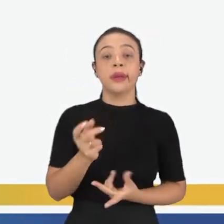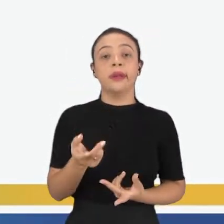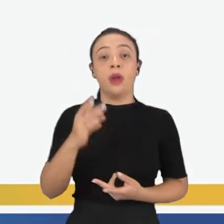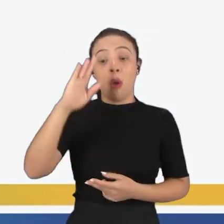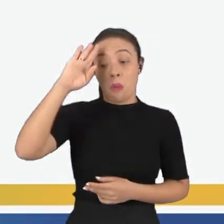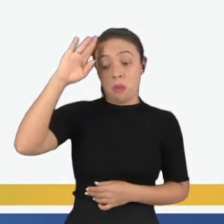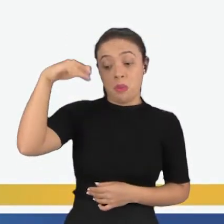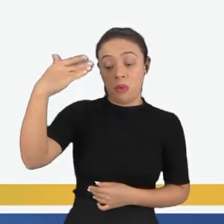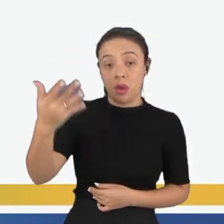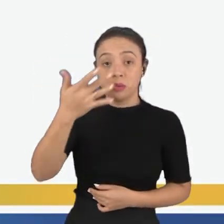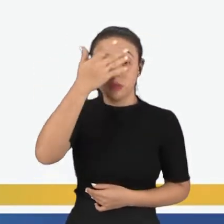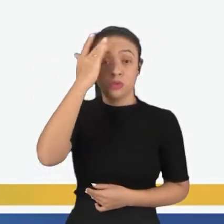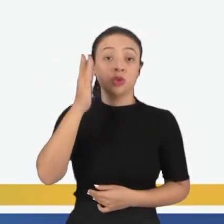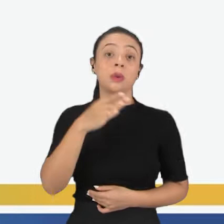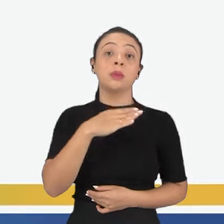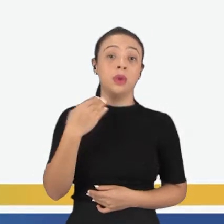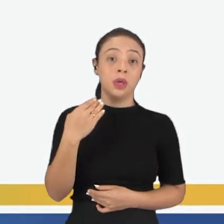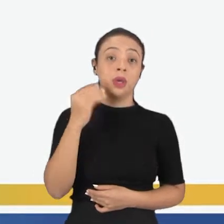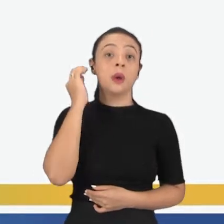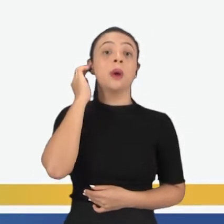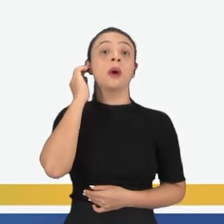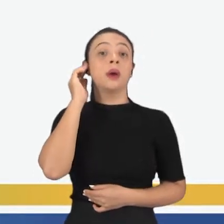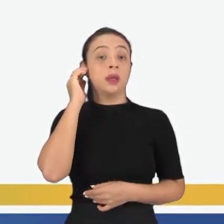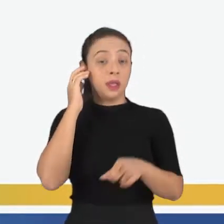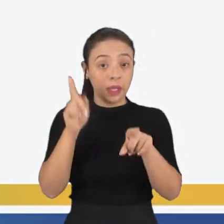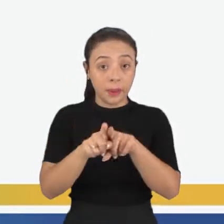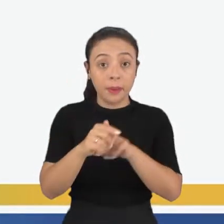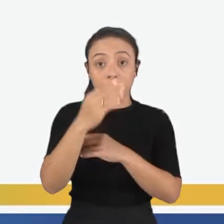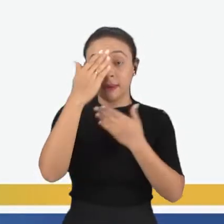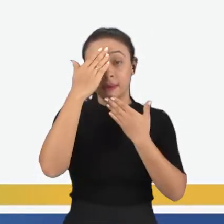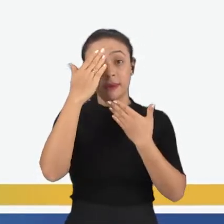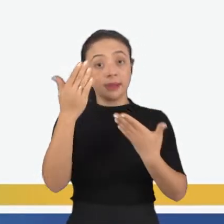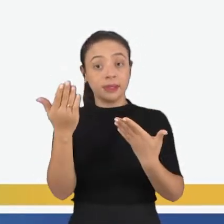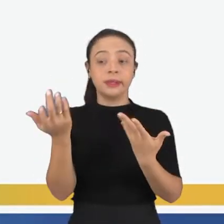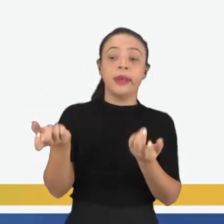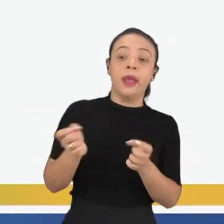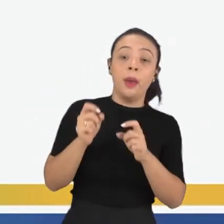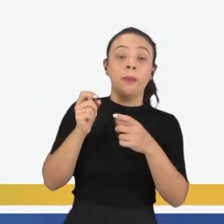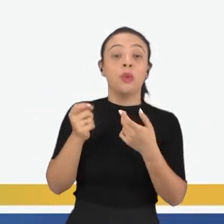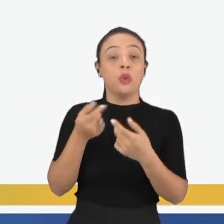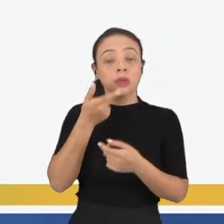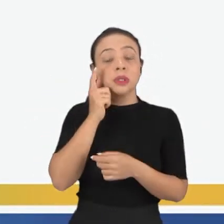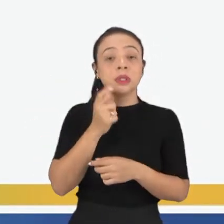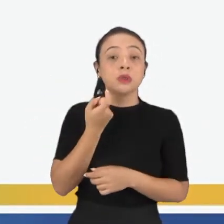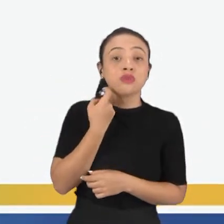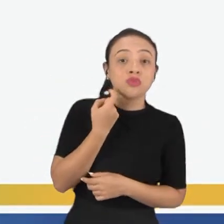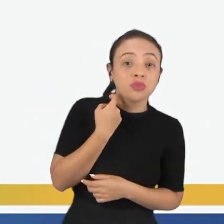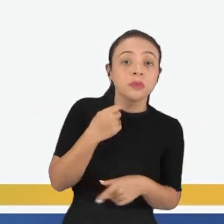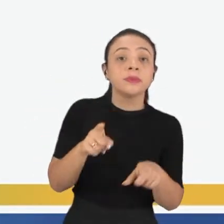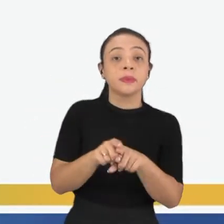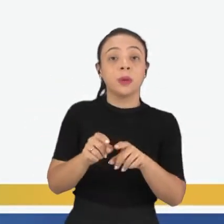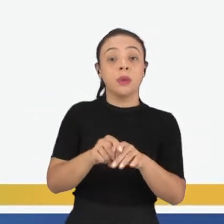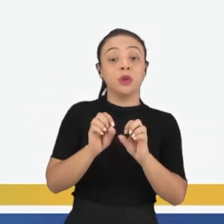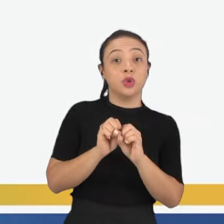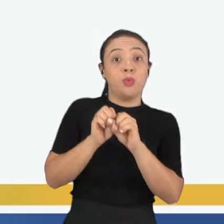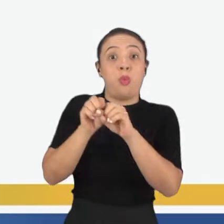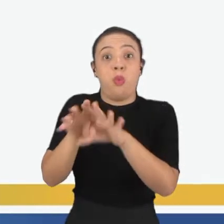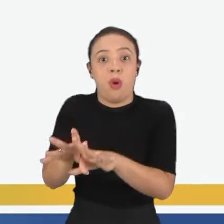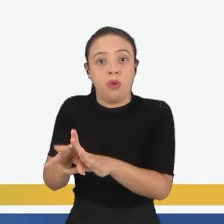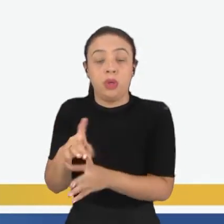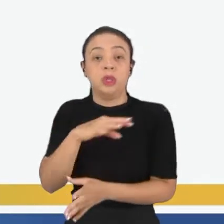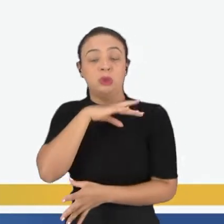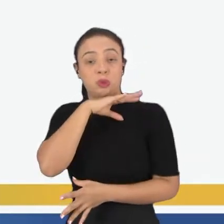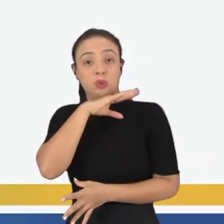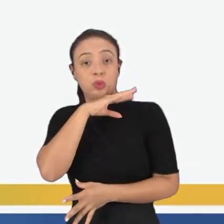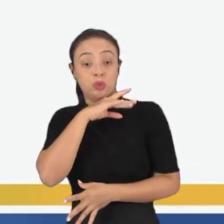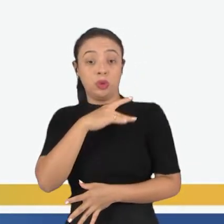às pessoas mortas, para agradecer pela colheita ou a pesca, espantar os maus espíritos, expulsar